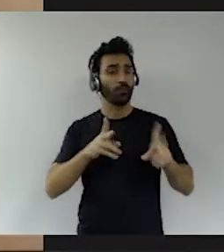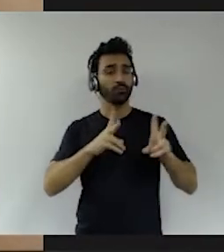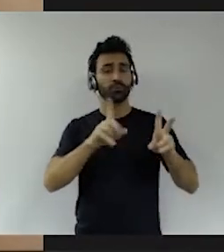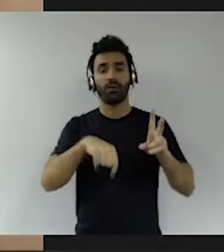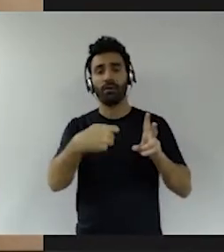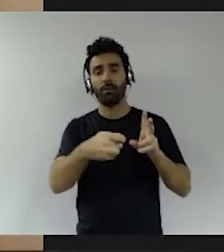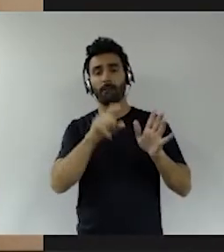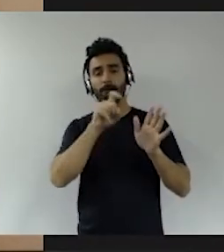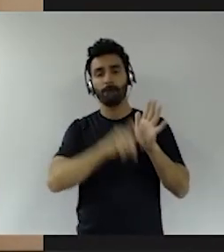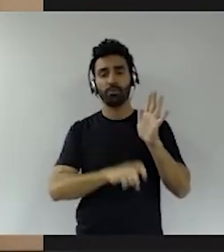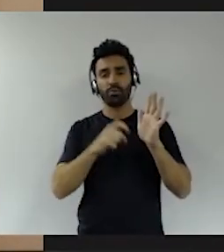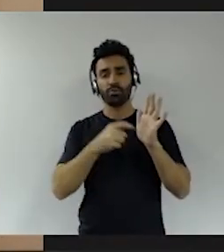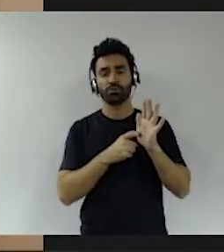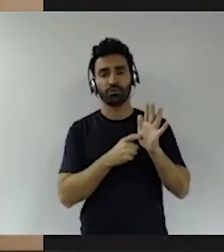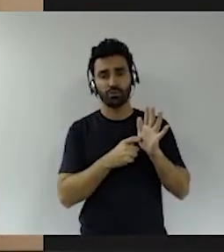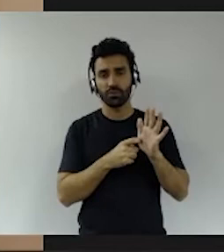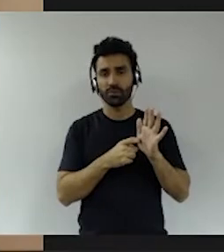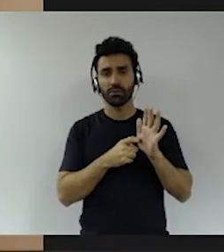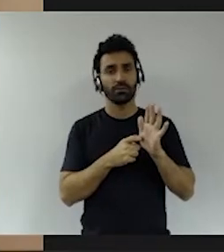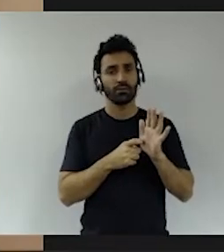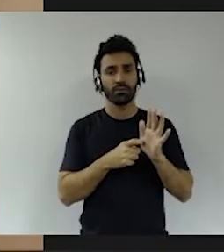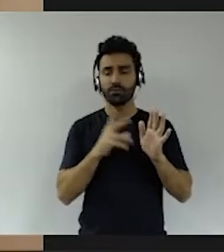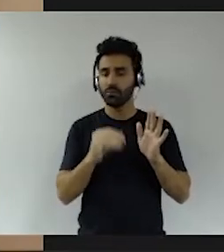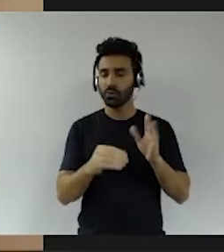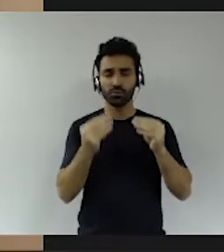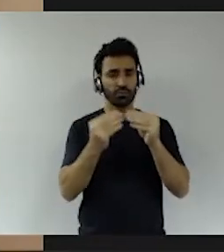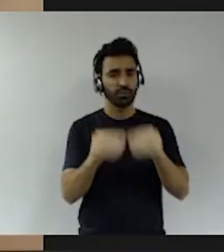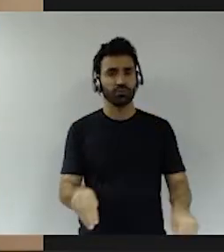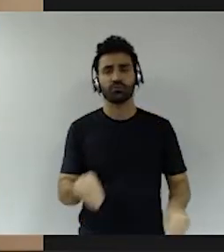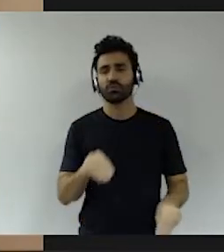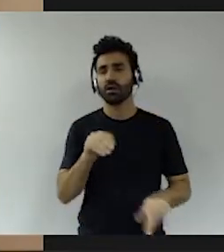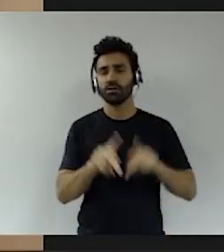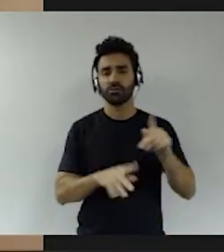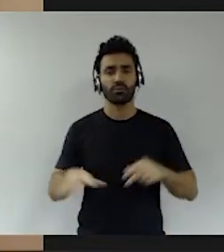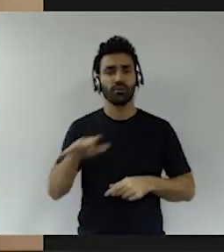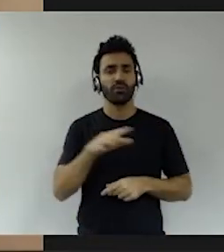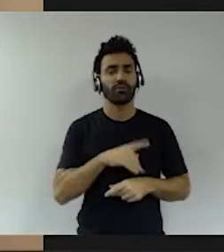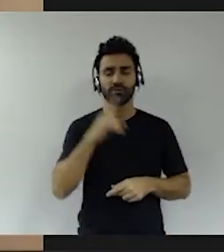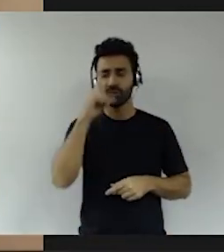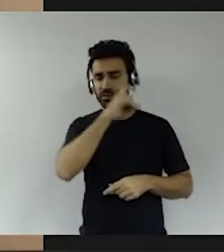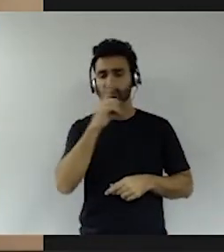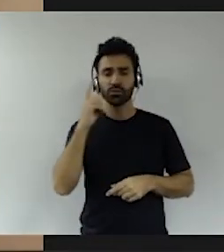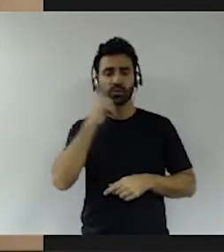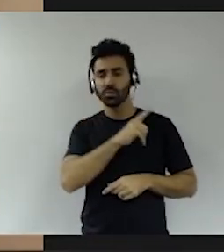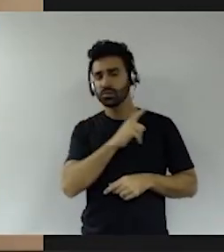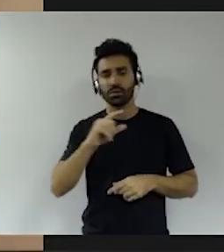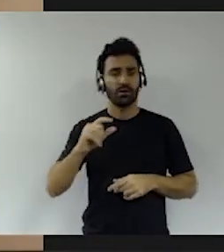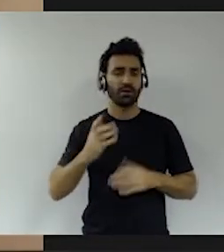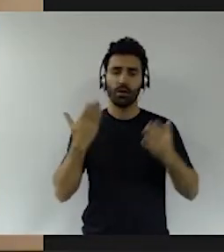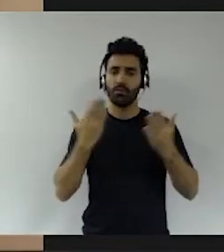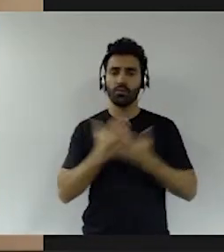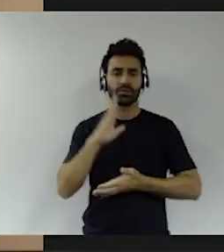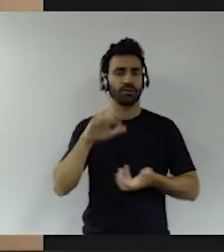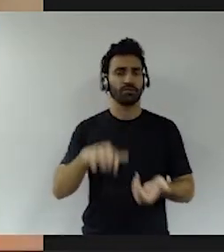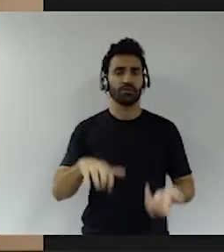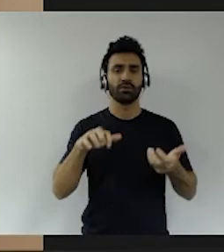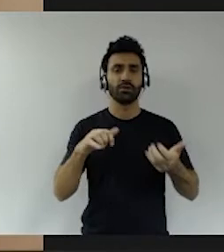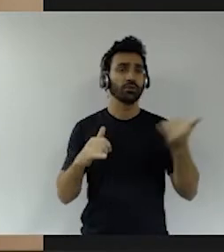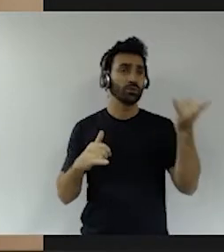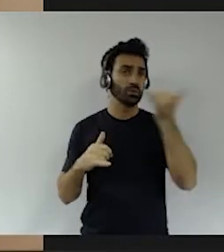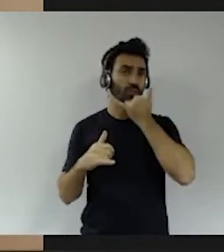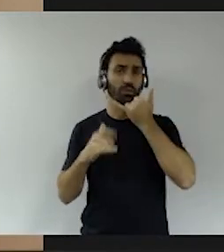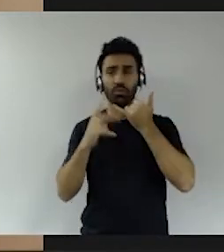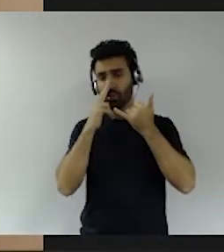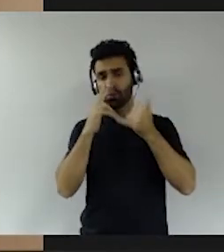imposto com carimbo muito nocivo e dificilmente com possibilidade de êxito no Congresso Nacional. Desculpa, que eu acho que eu